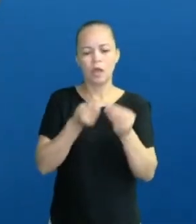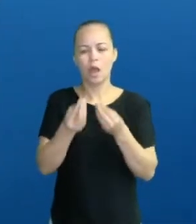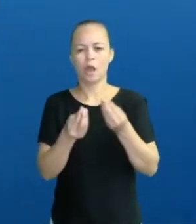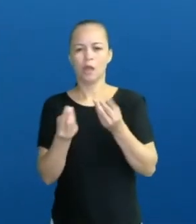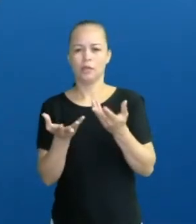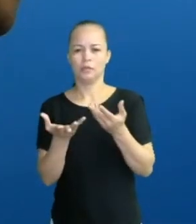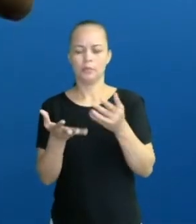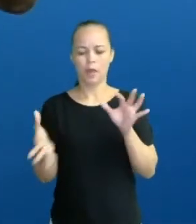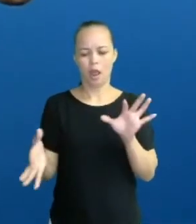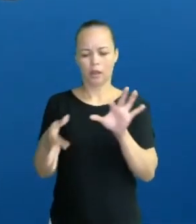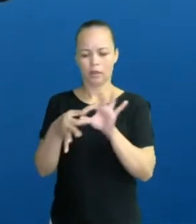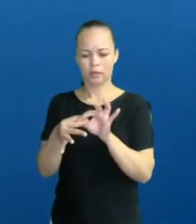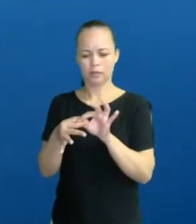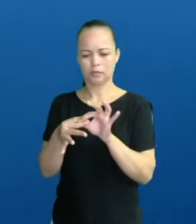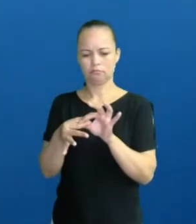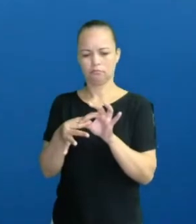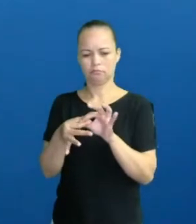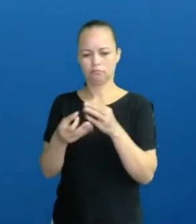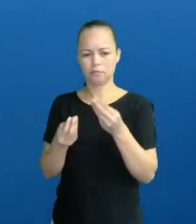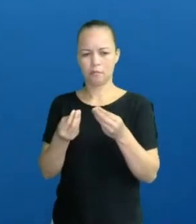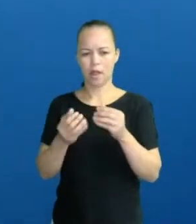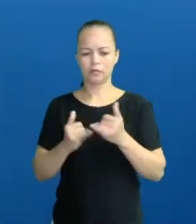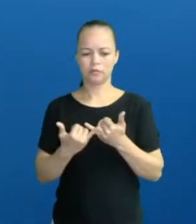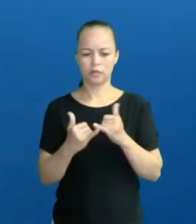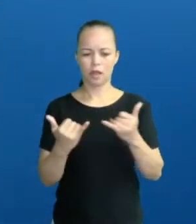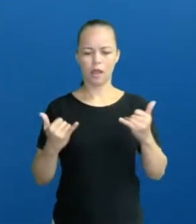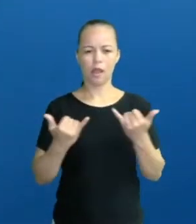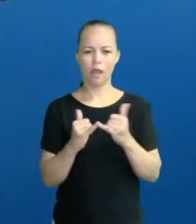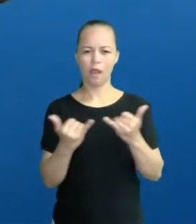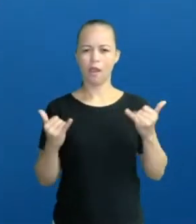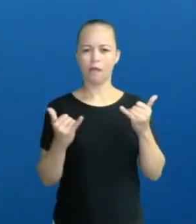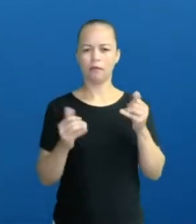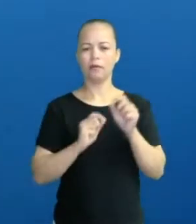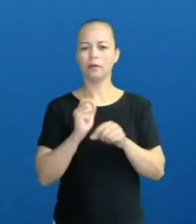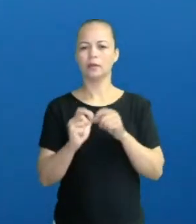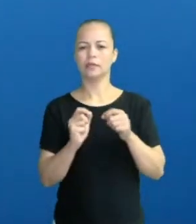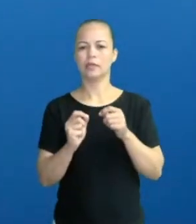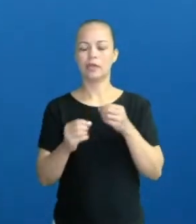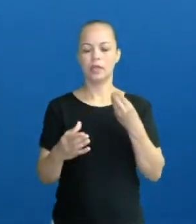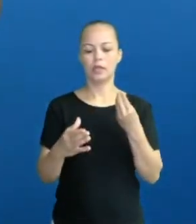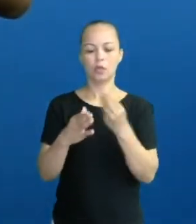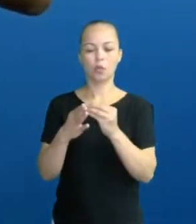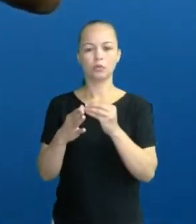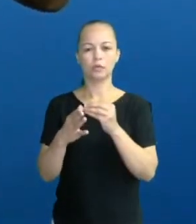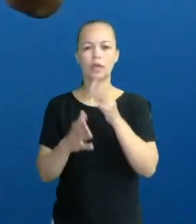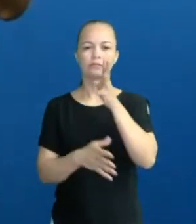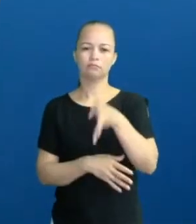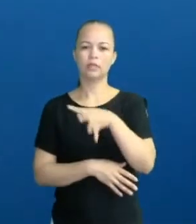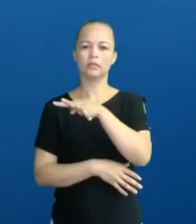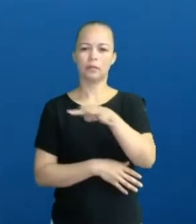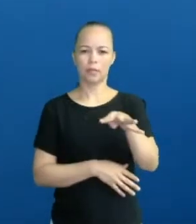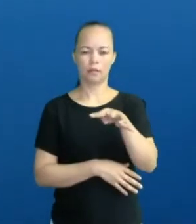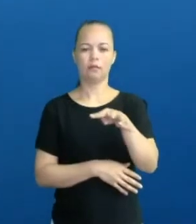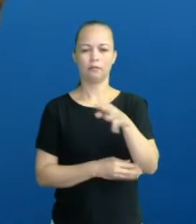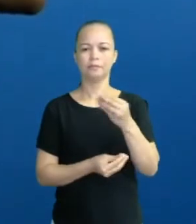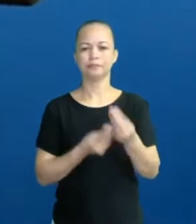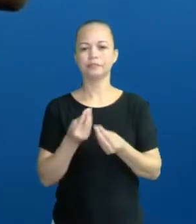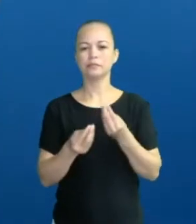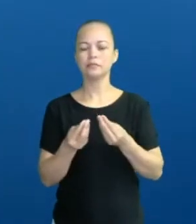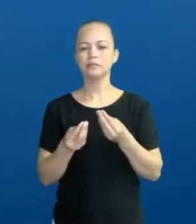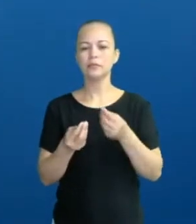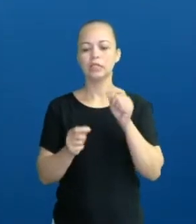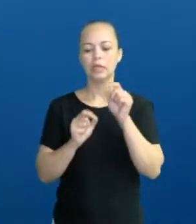sempre vai estar com os elementos mais eletricamente encontrados lá na tabela periódica. Ou os elementos mais